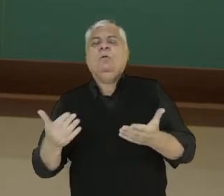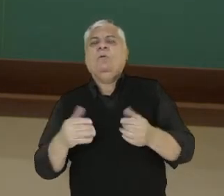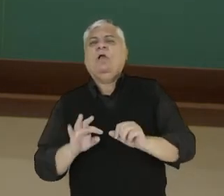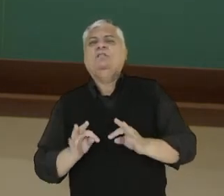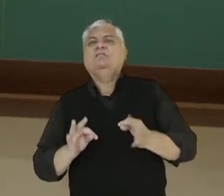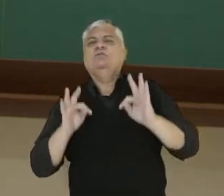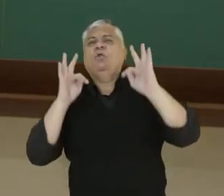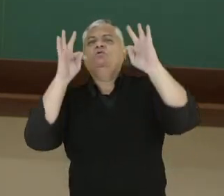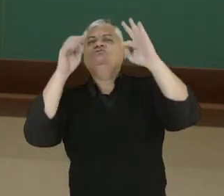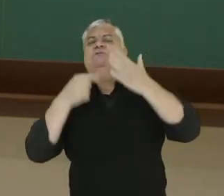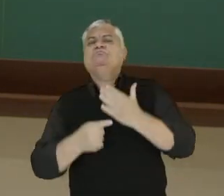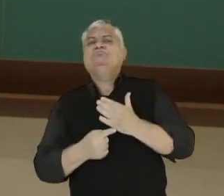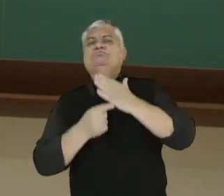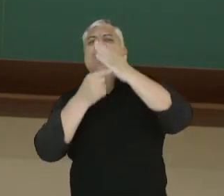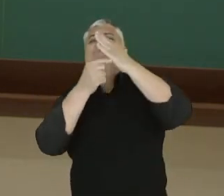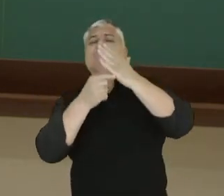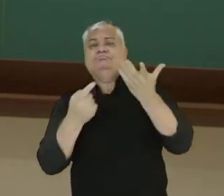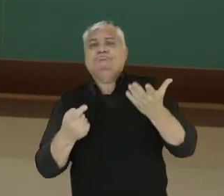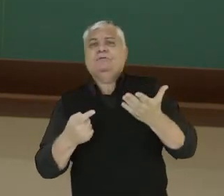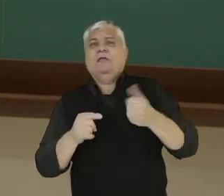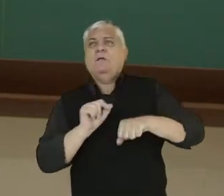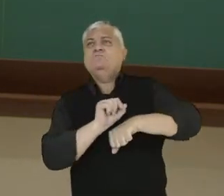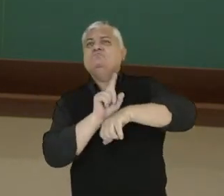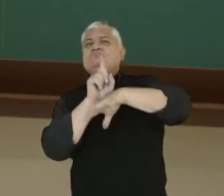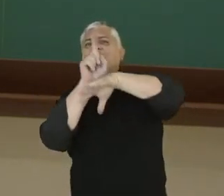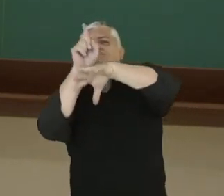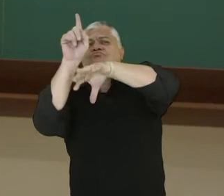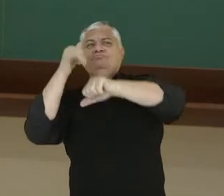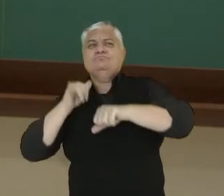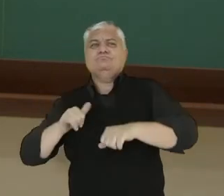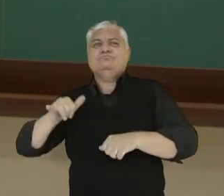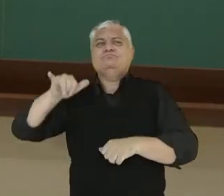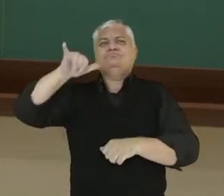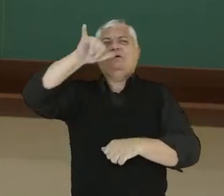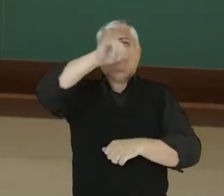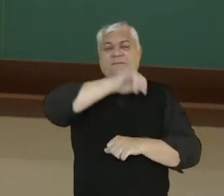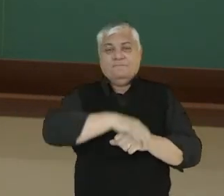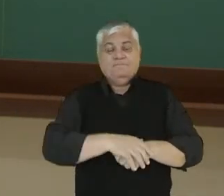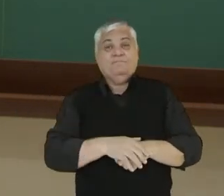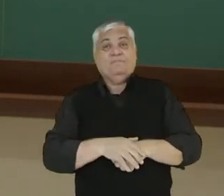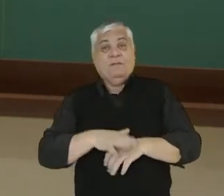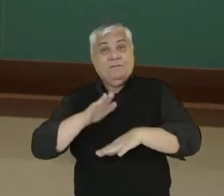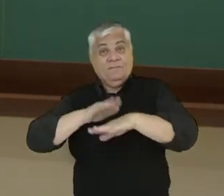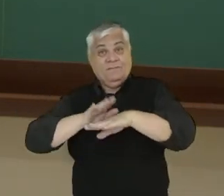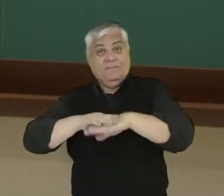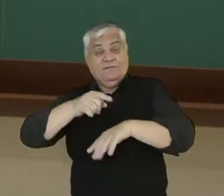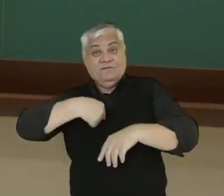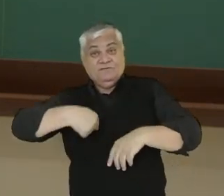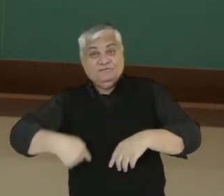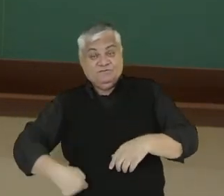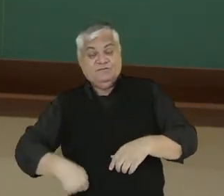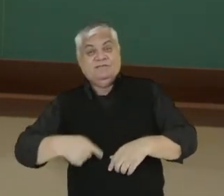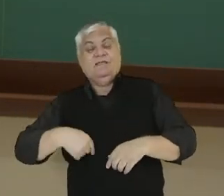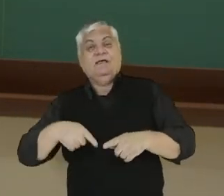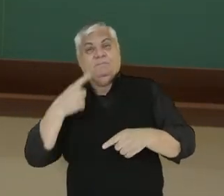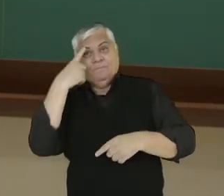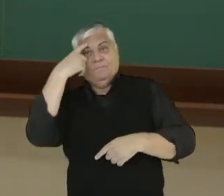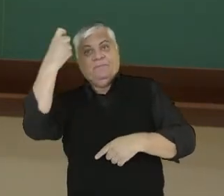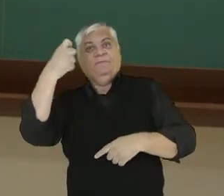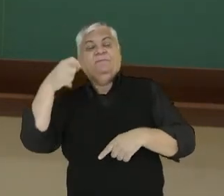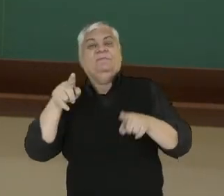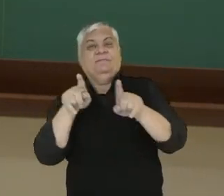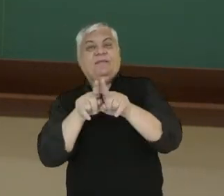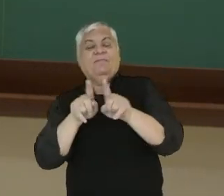tecnologia aeroespacial, é outra questão importante ali a ser tratada. Uma das formas que a China encontrou para desenvolver globalmente